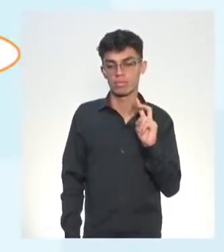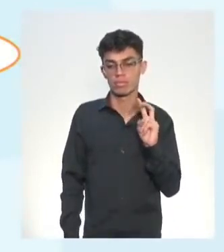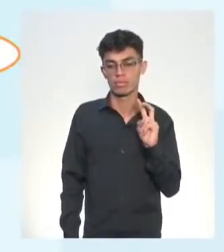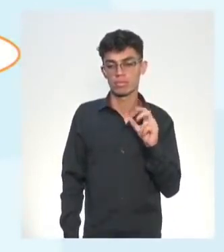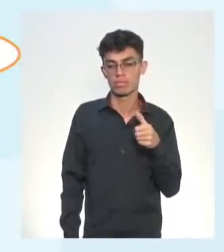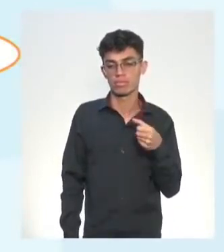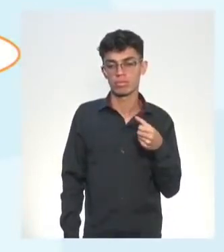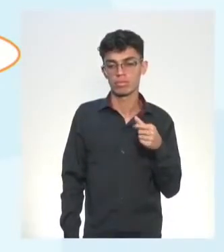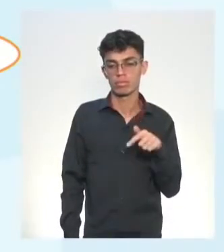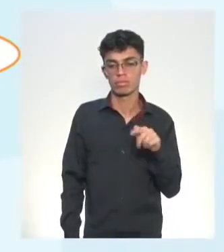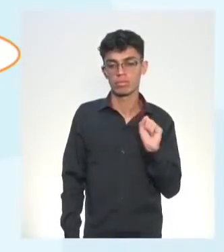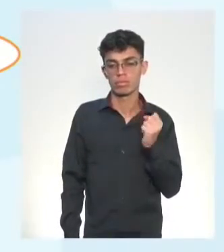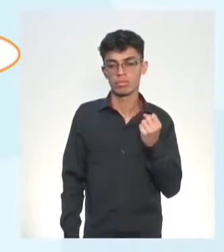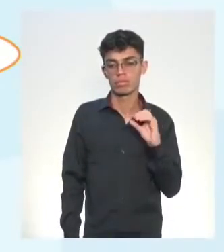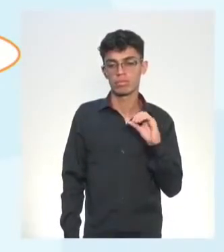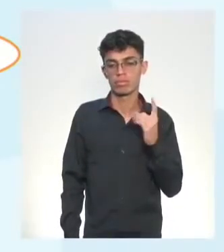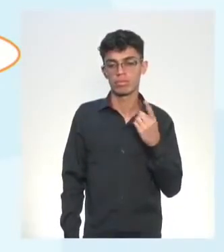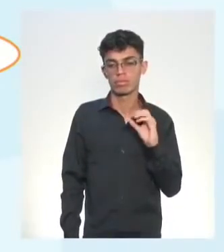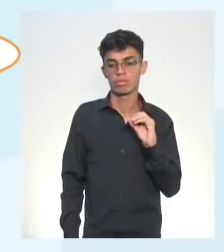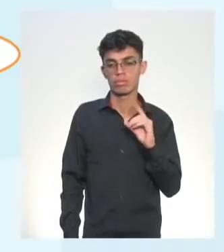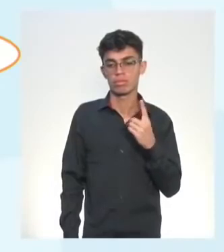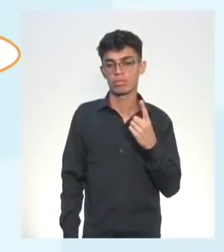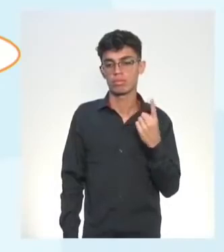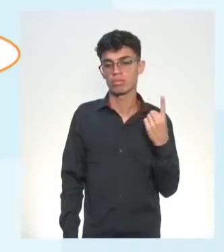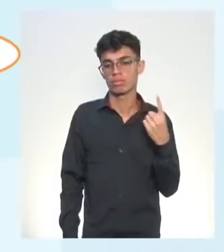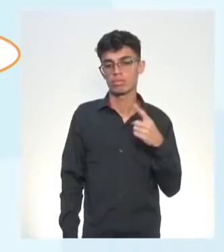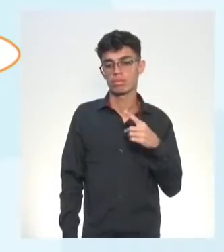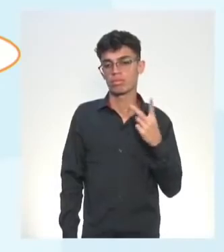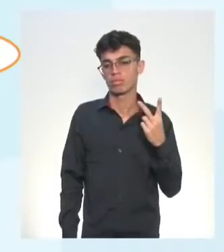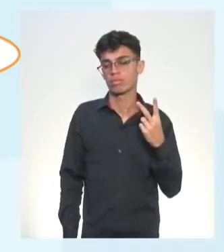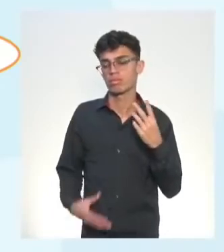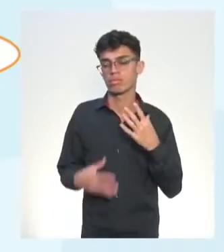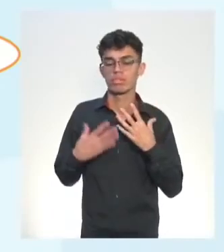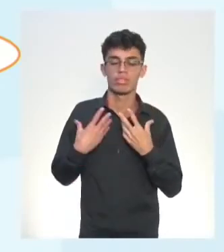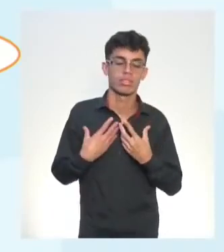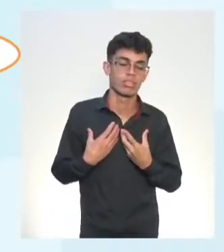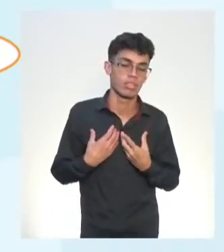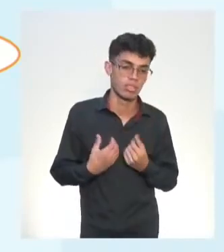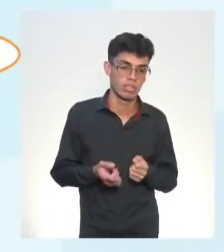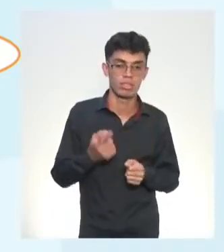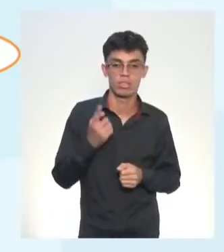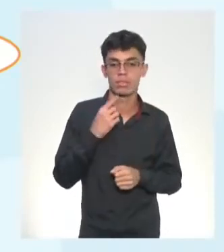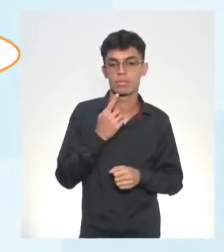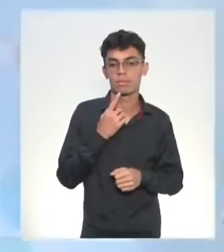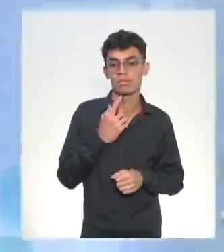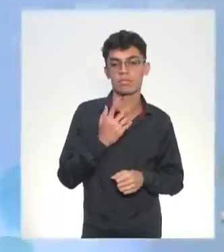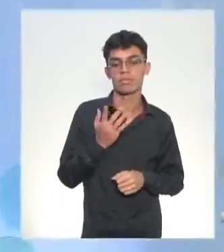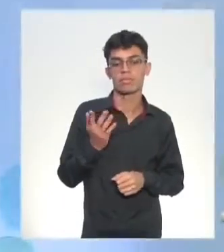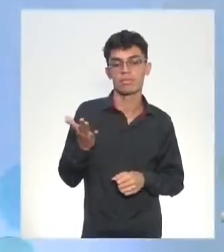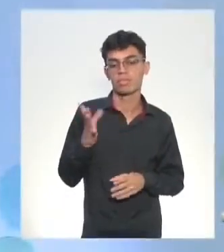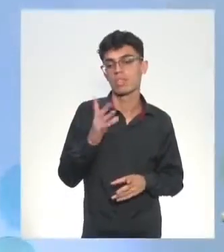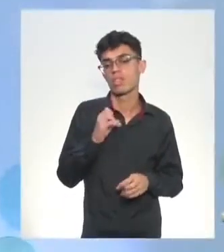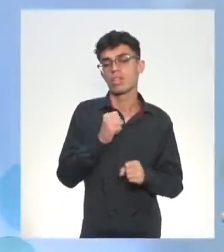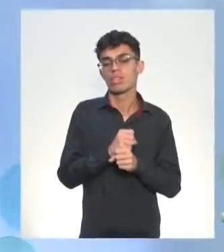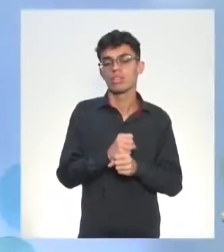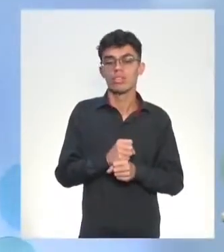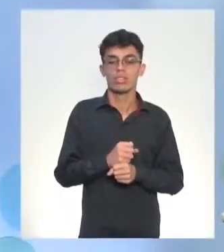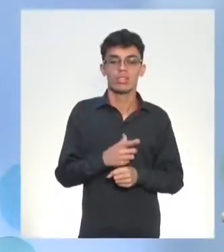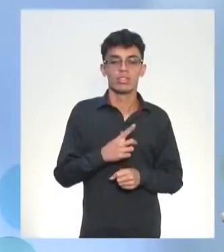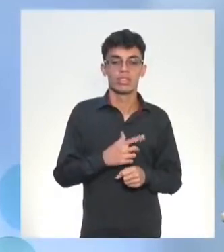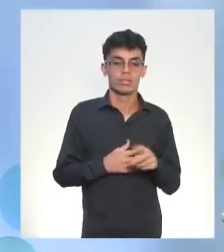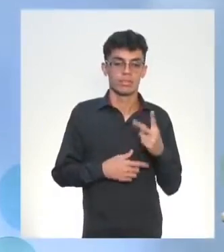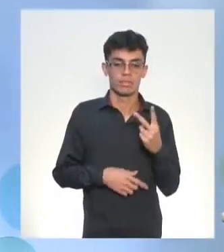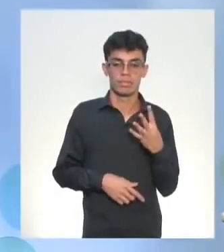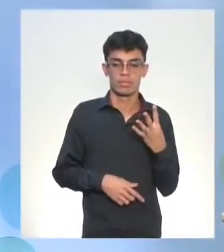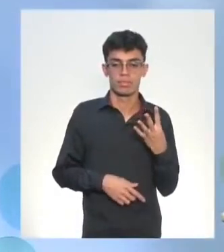8, 9, 10, 11, 12. Nossa, já cansei, hein? E aí a gente vê, ó, que o perímetro, contando tudo aí, o contorno deu